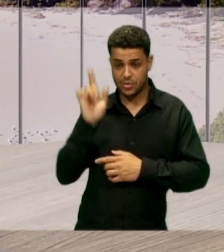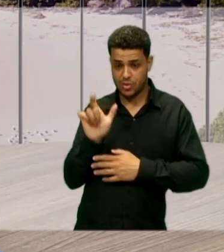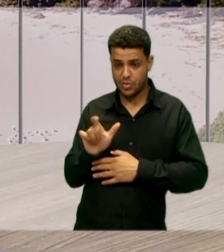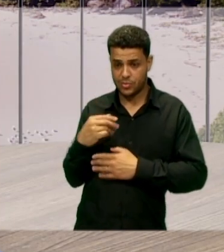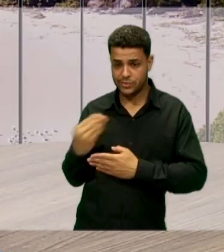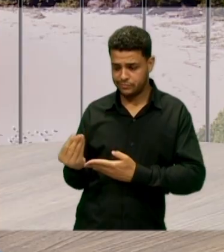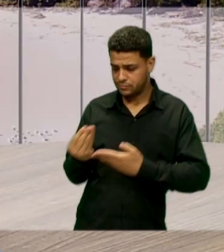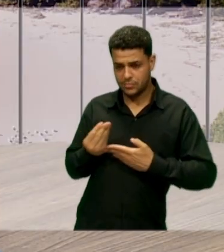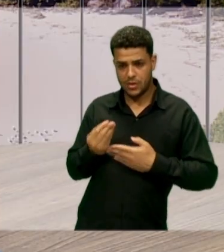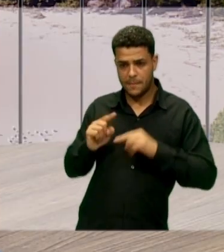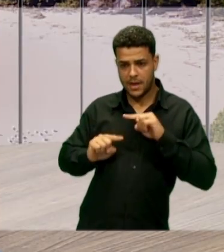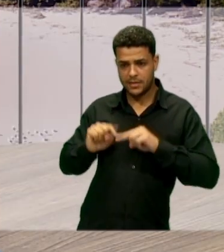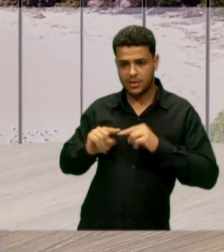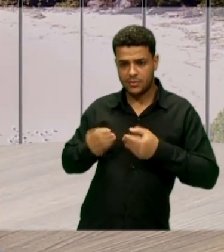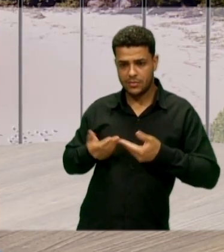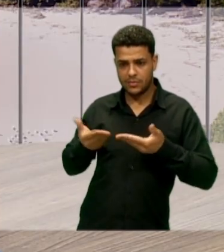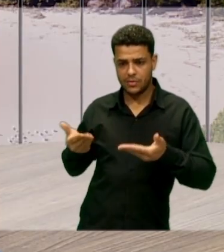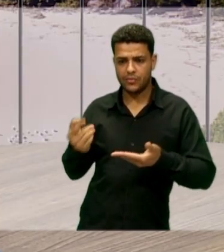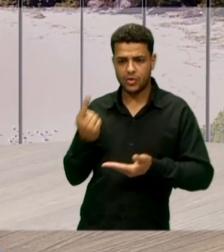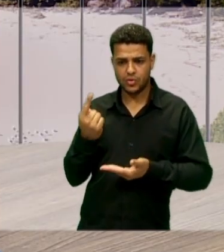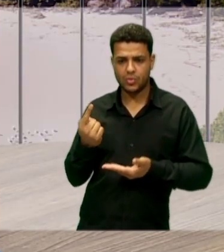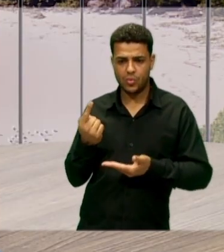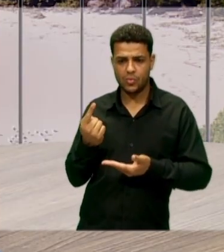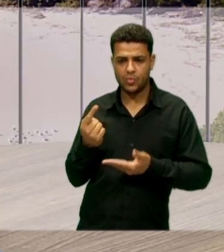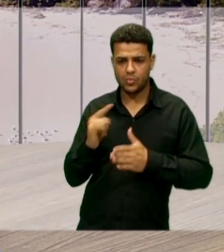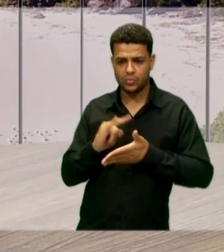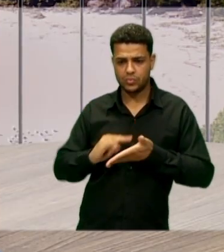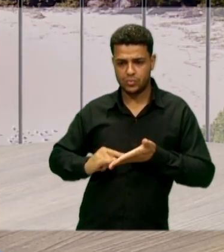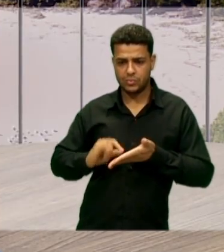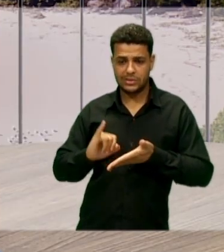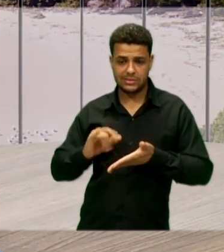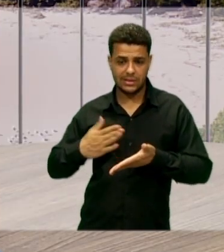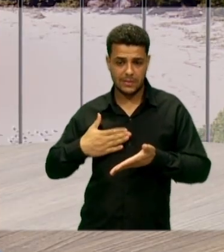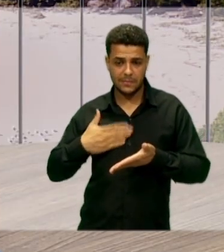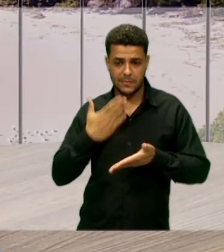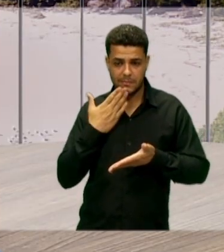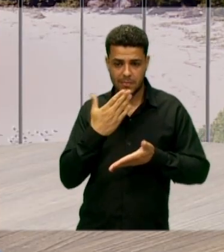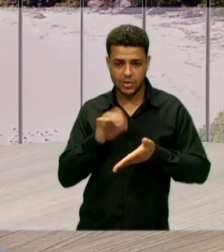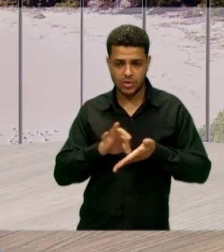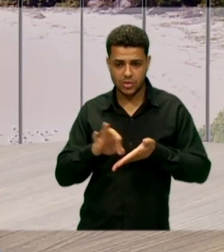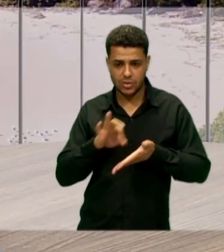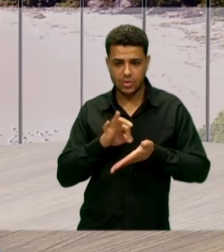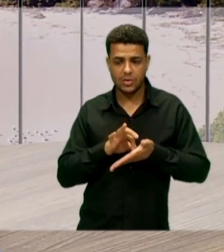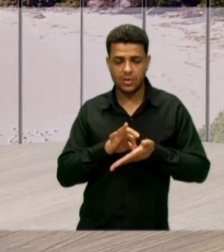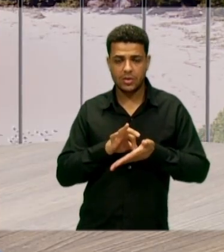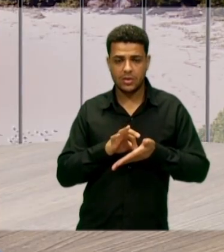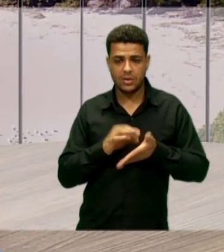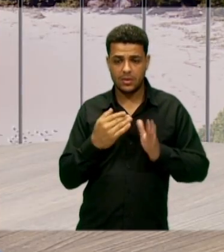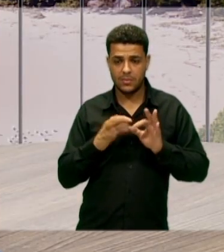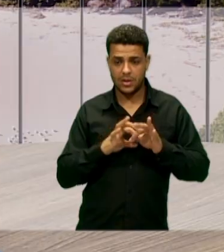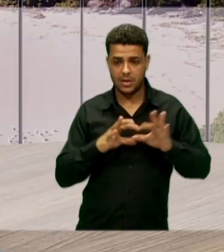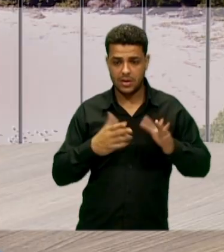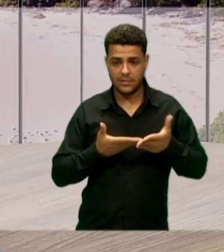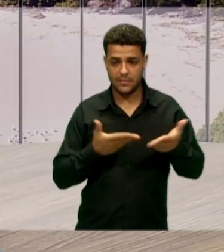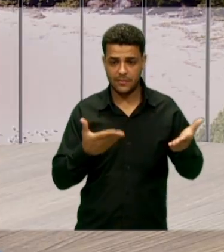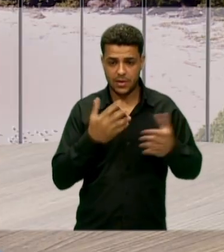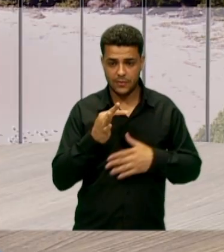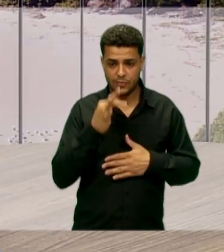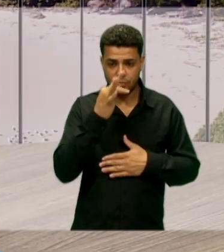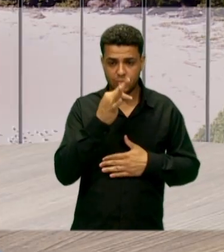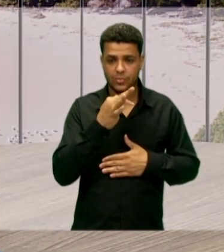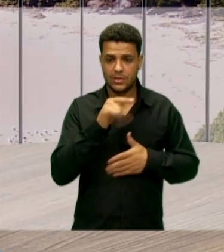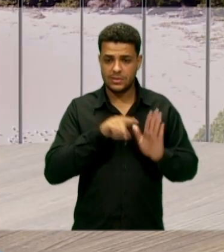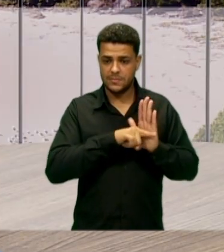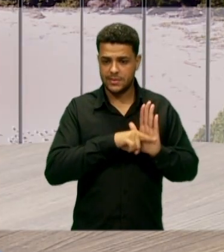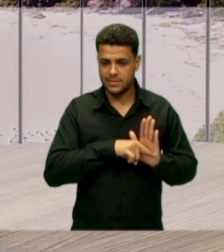a minha clínica, a gente oferece assim um termo, caso eles aceitem, eles assinam esse termo e o material deles fica disponível para futuras